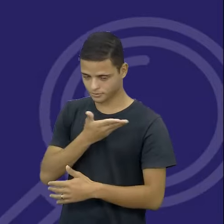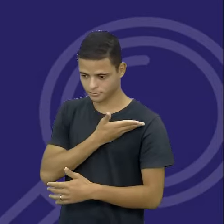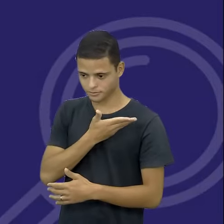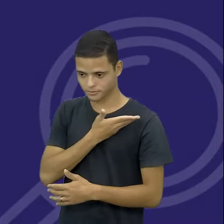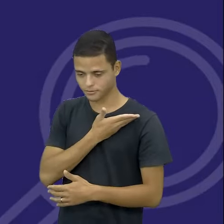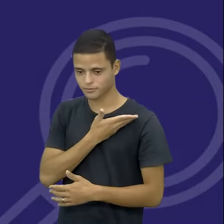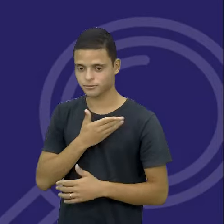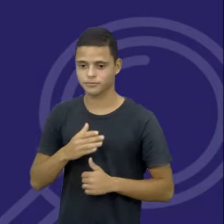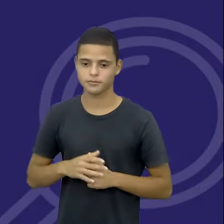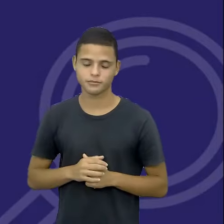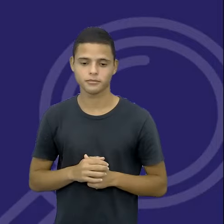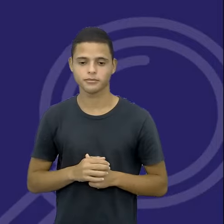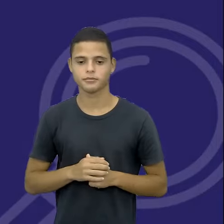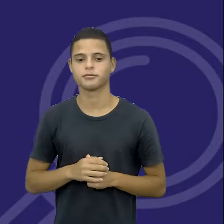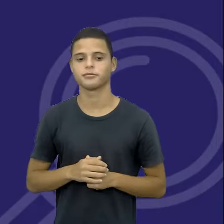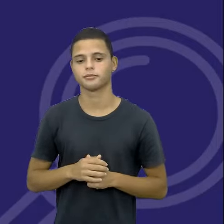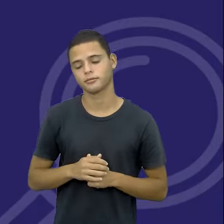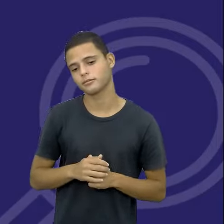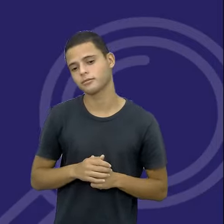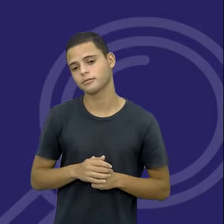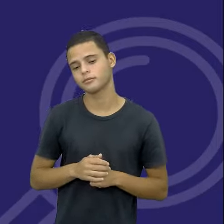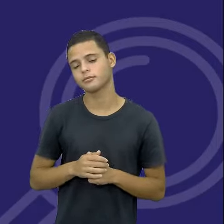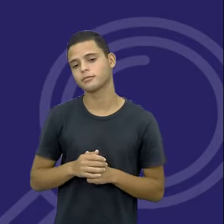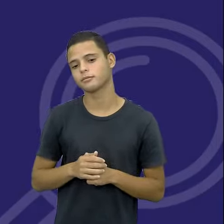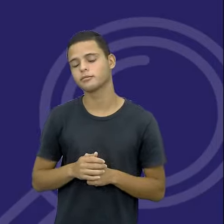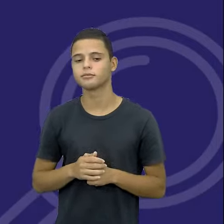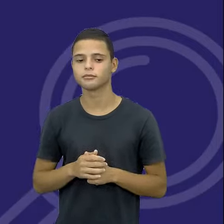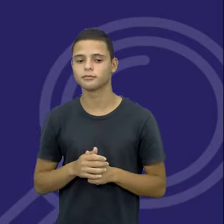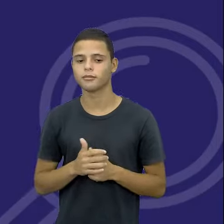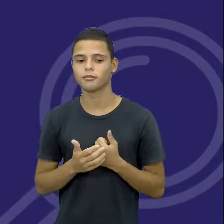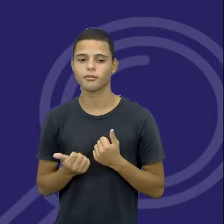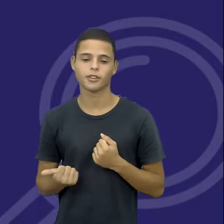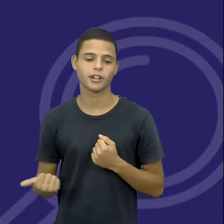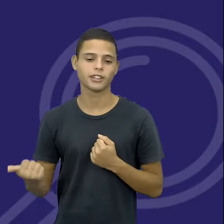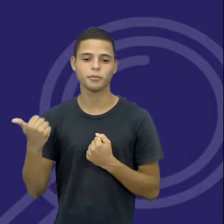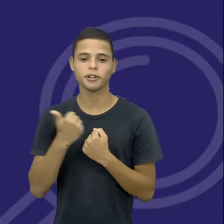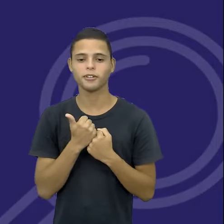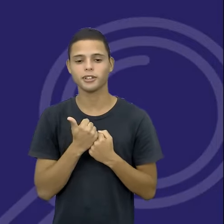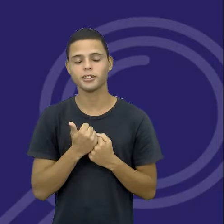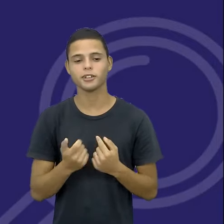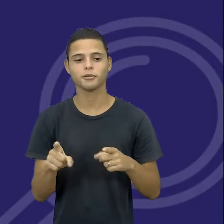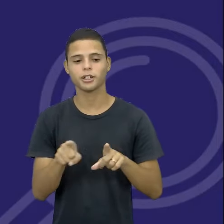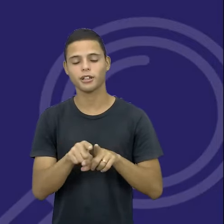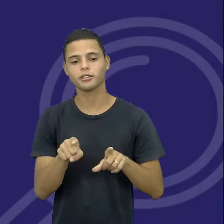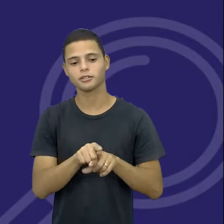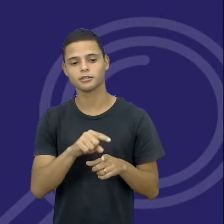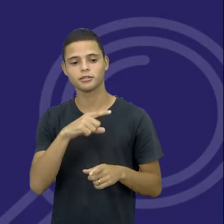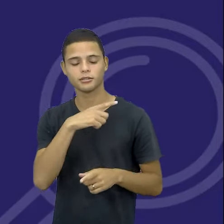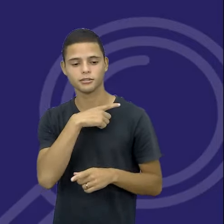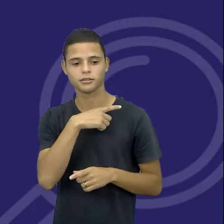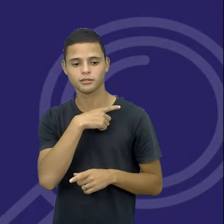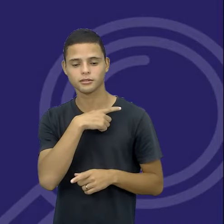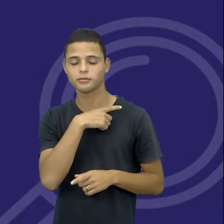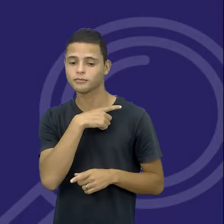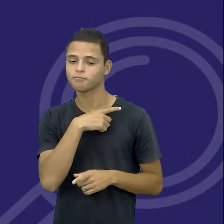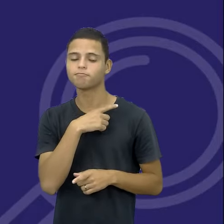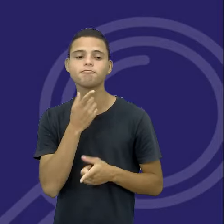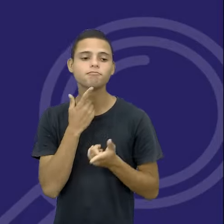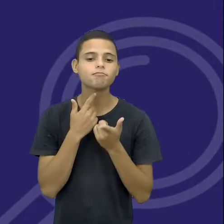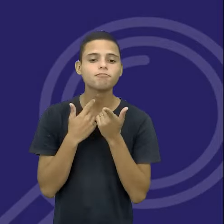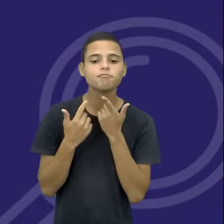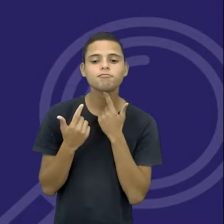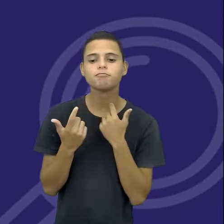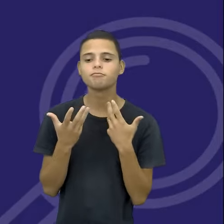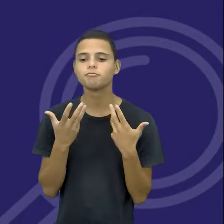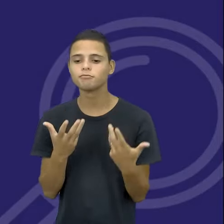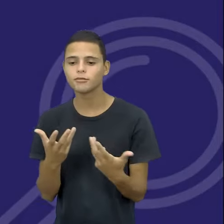Mas é, eu falo isso me colocando também nesse processo, porque às vezes a gente anseia, né? E a gente